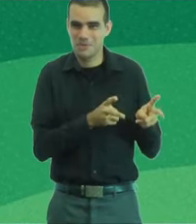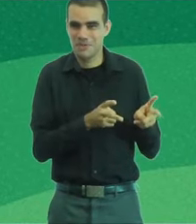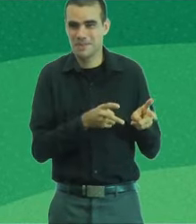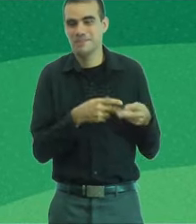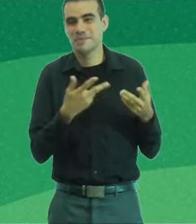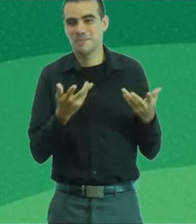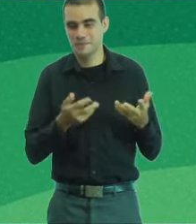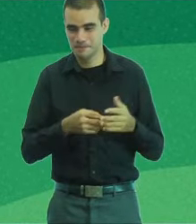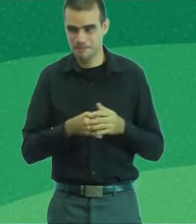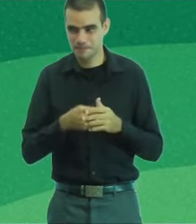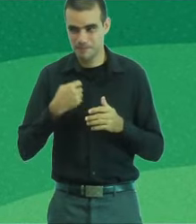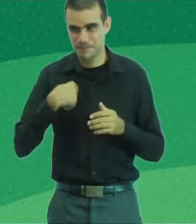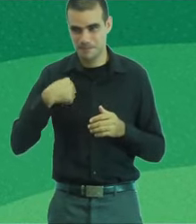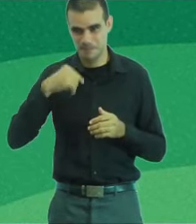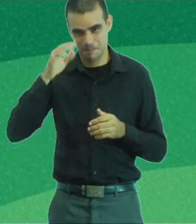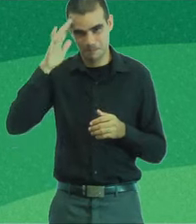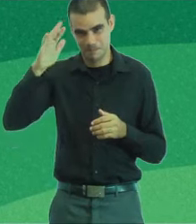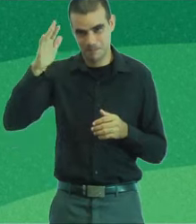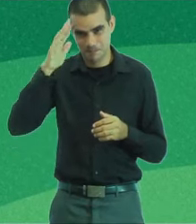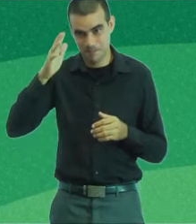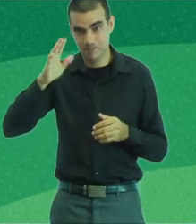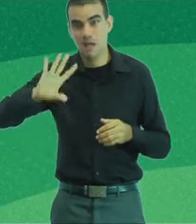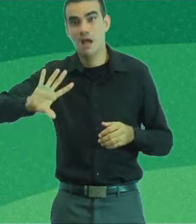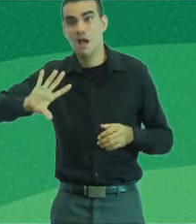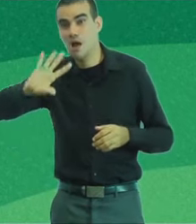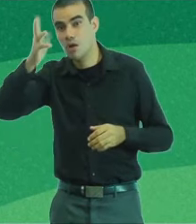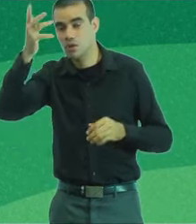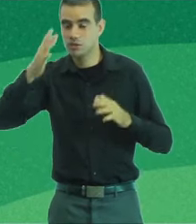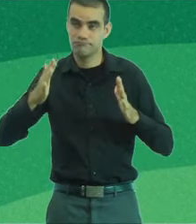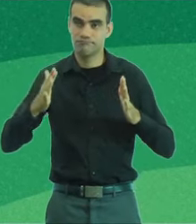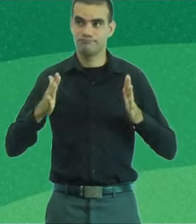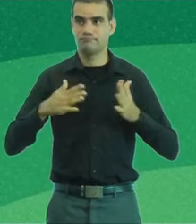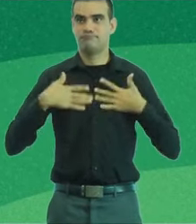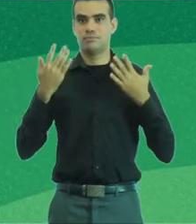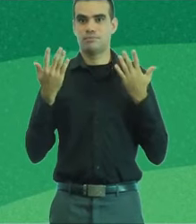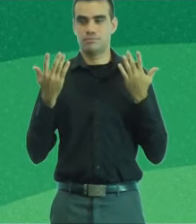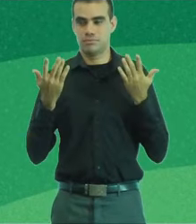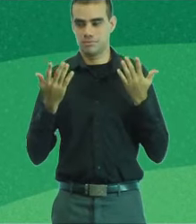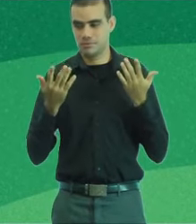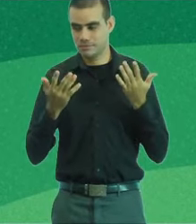E aí aconteceu uma coisa que eu não esperava